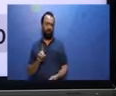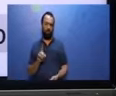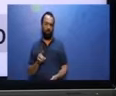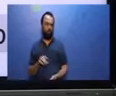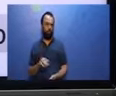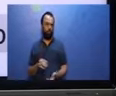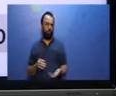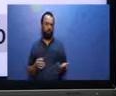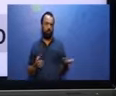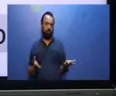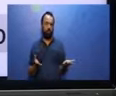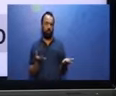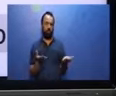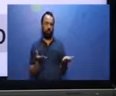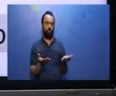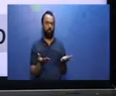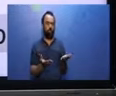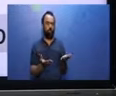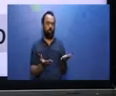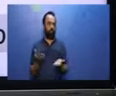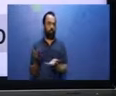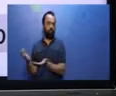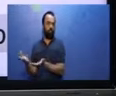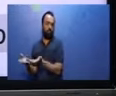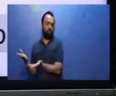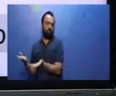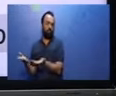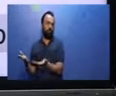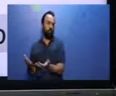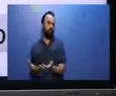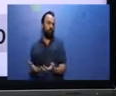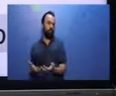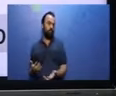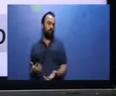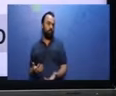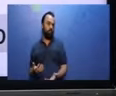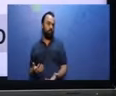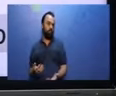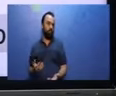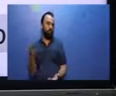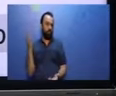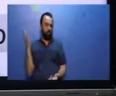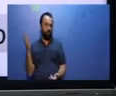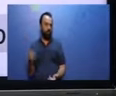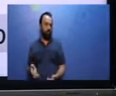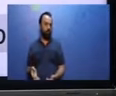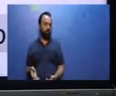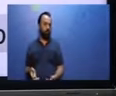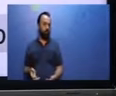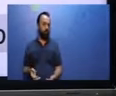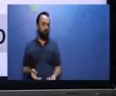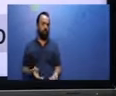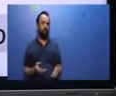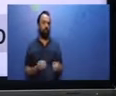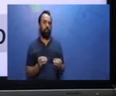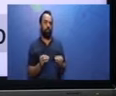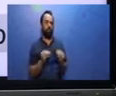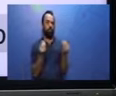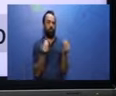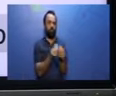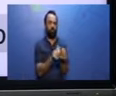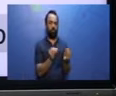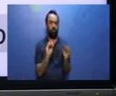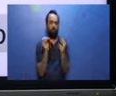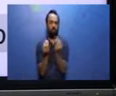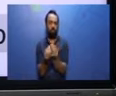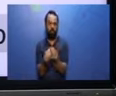pesado duas substâncias é o hno3 + o k2so três essas duas substâncias